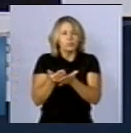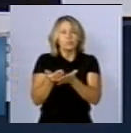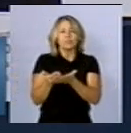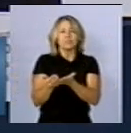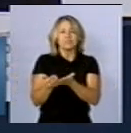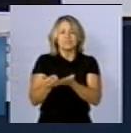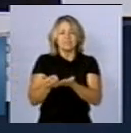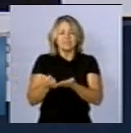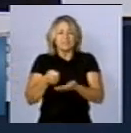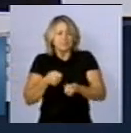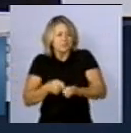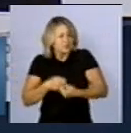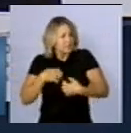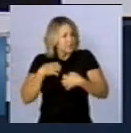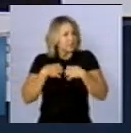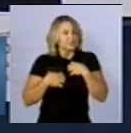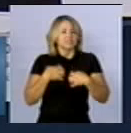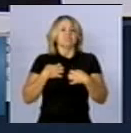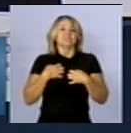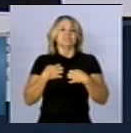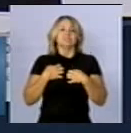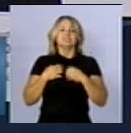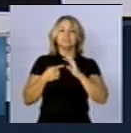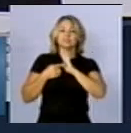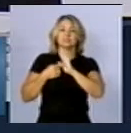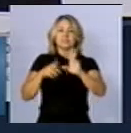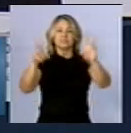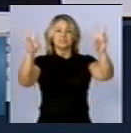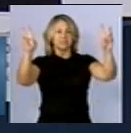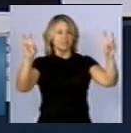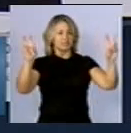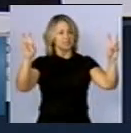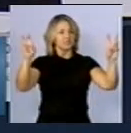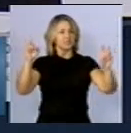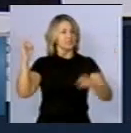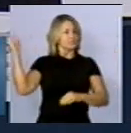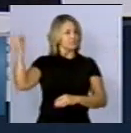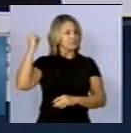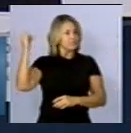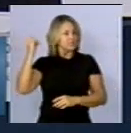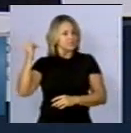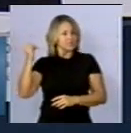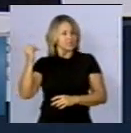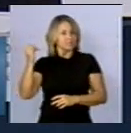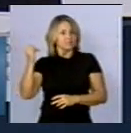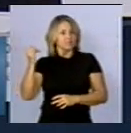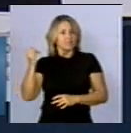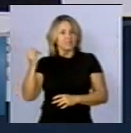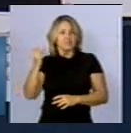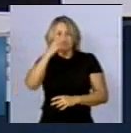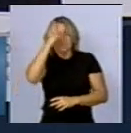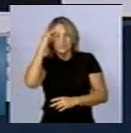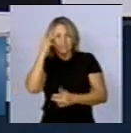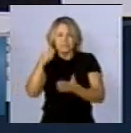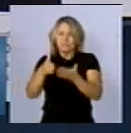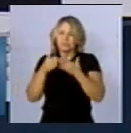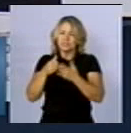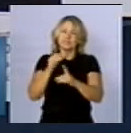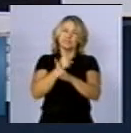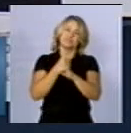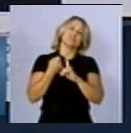incômodos são questões que estão trazendo um palpitante estão palpitando na